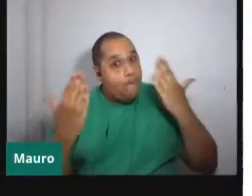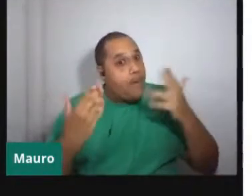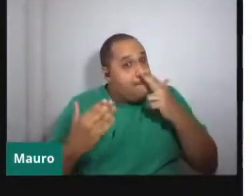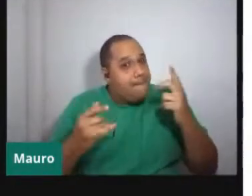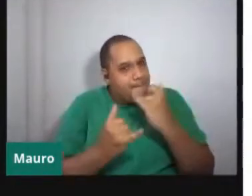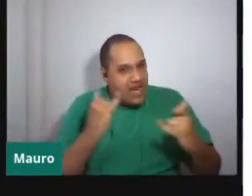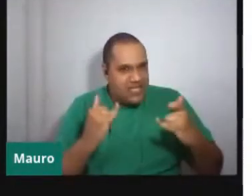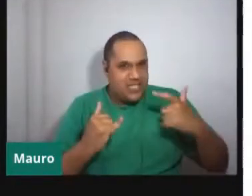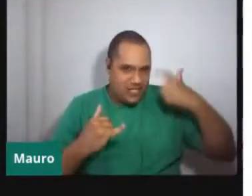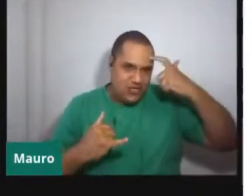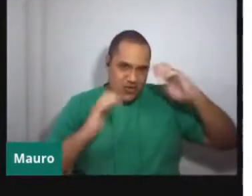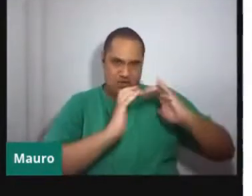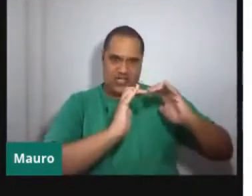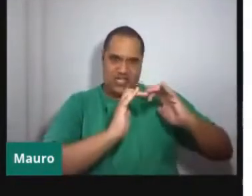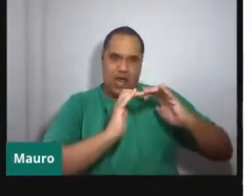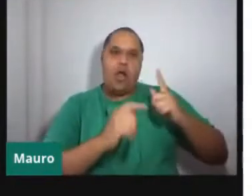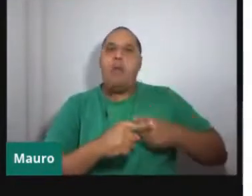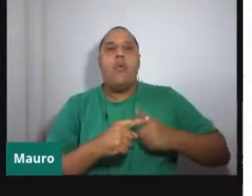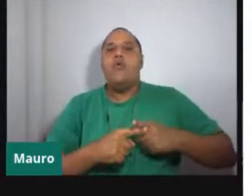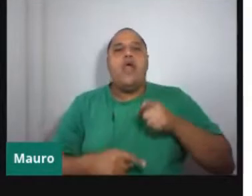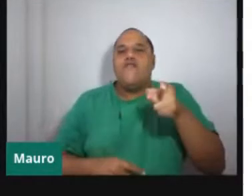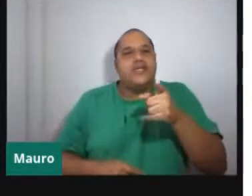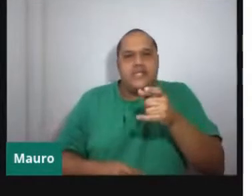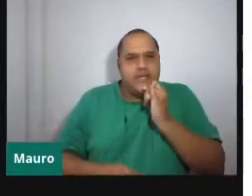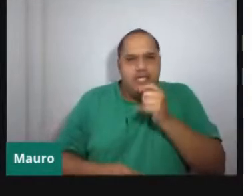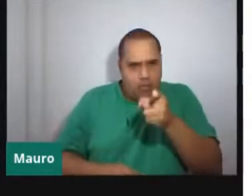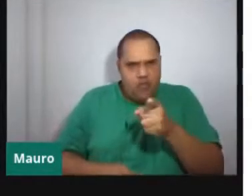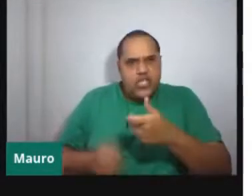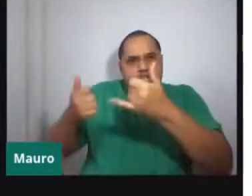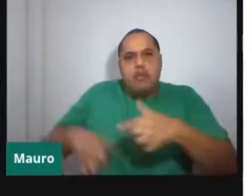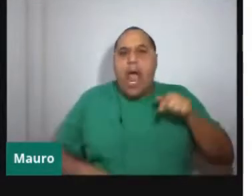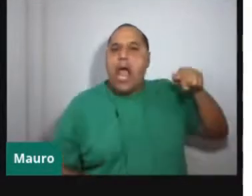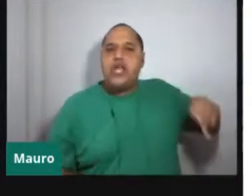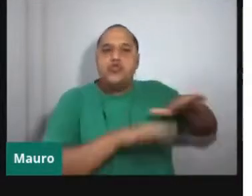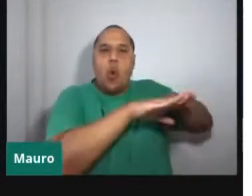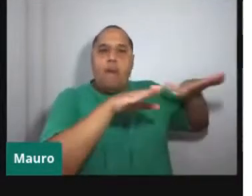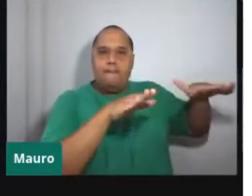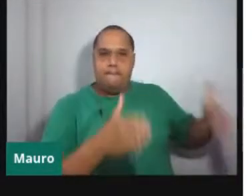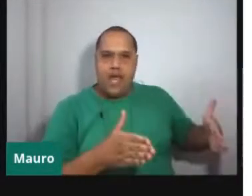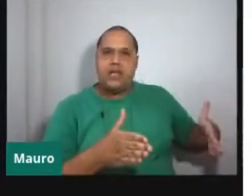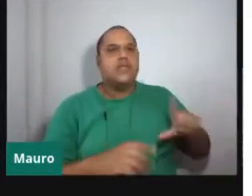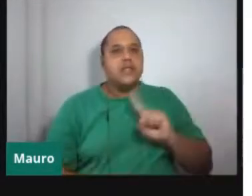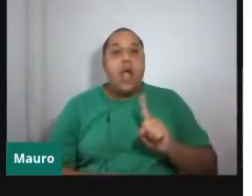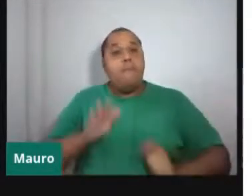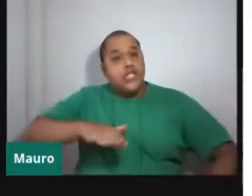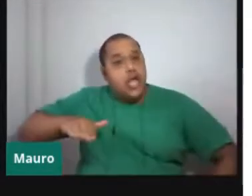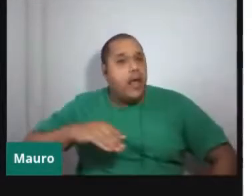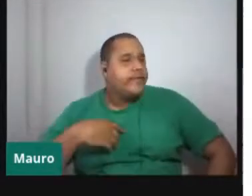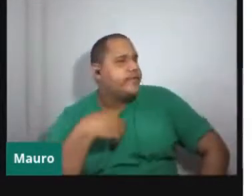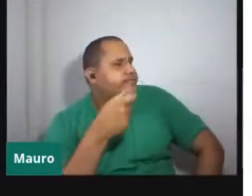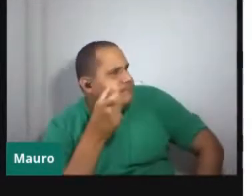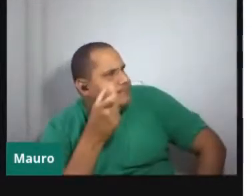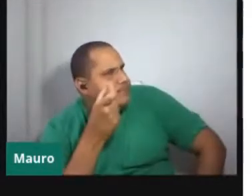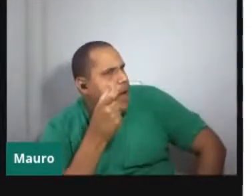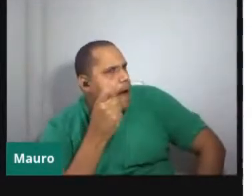de exemplos. Você não explica para uma criança, por exemplo, o que é uma mesa, né, mas de tanto ver mesas, né, que tem